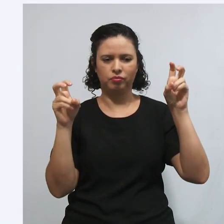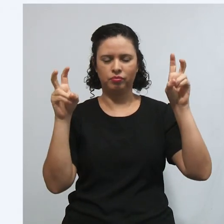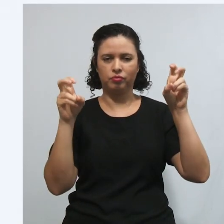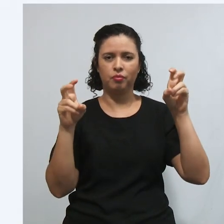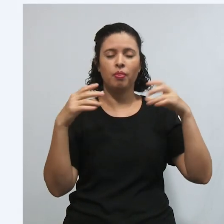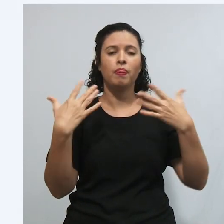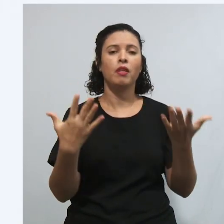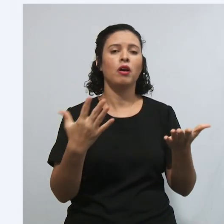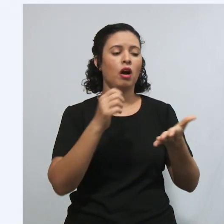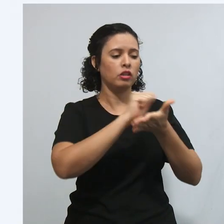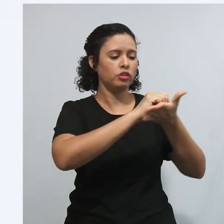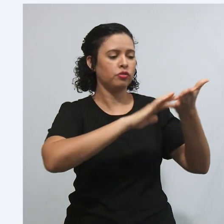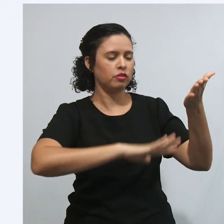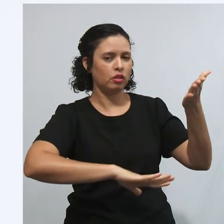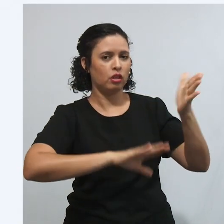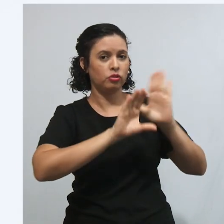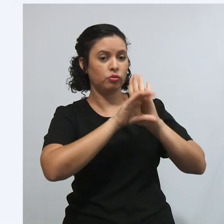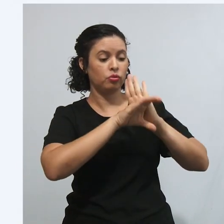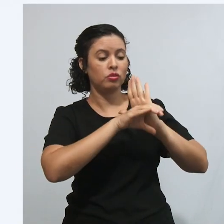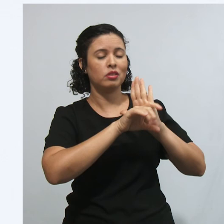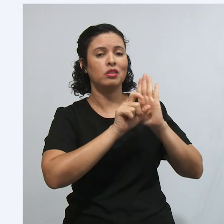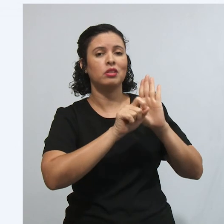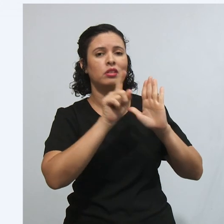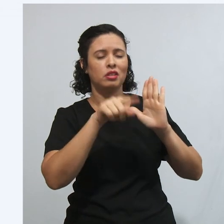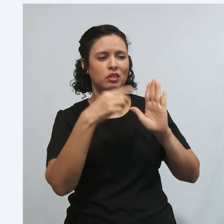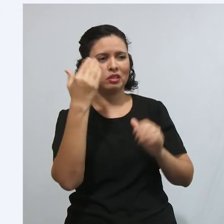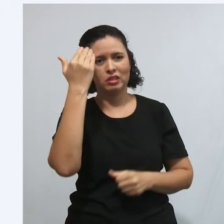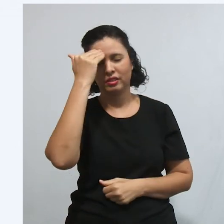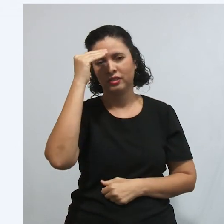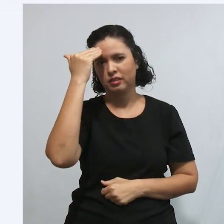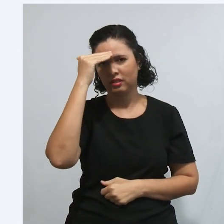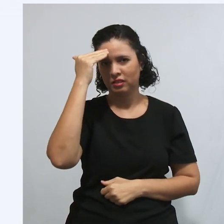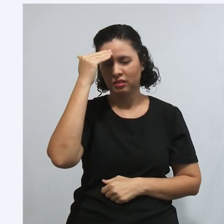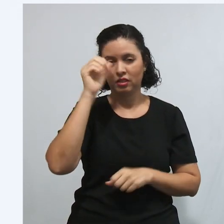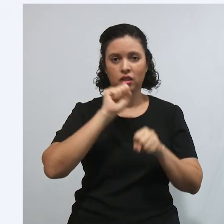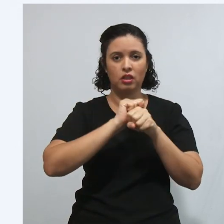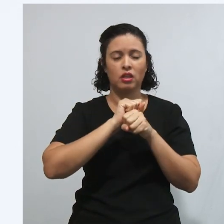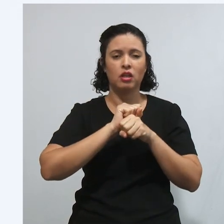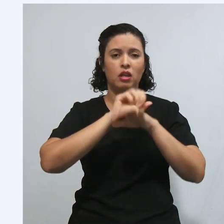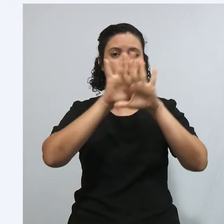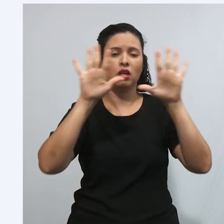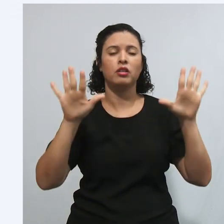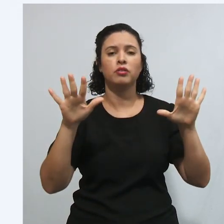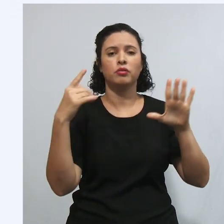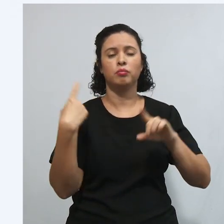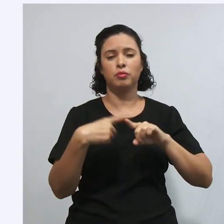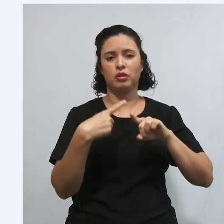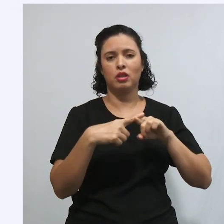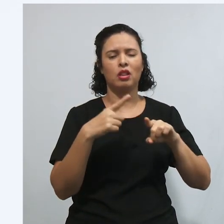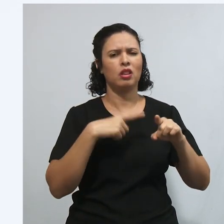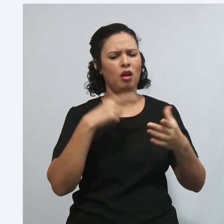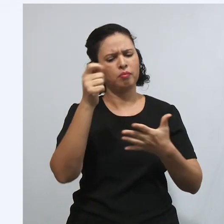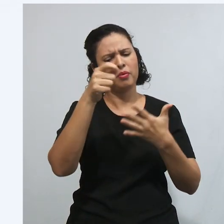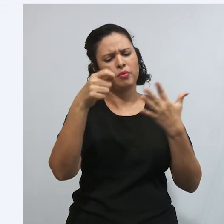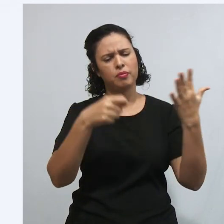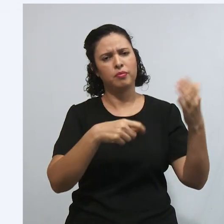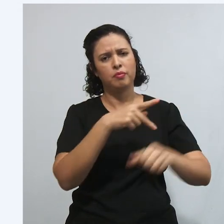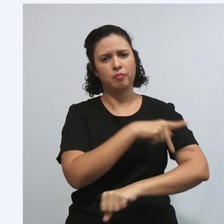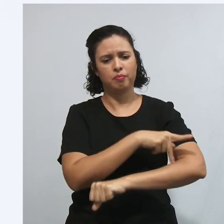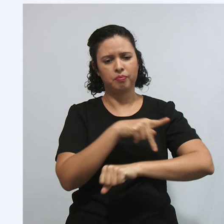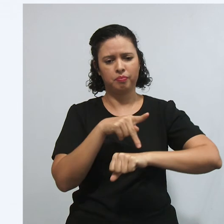próprio conceito de atividade é importante que seja compreendido devido às implicações pedagógicas que